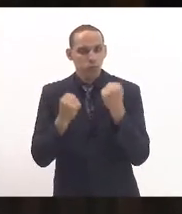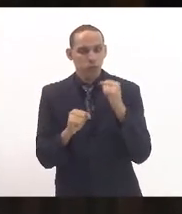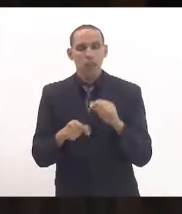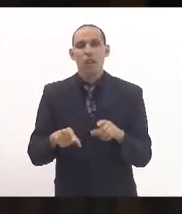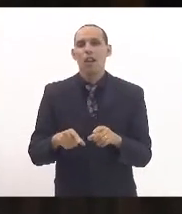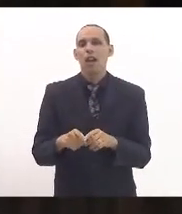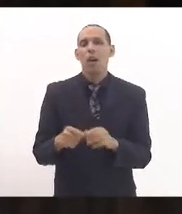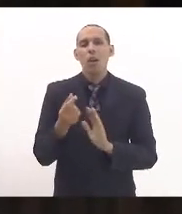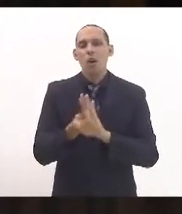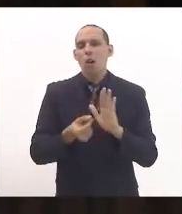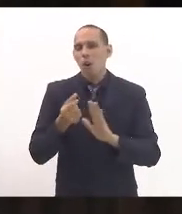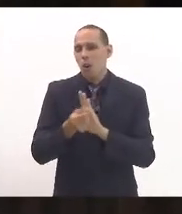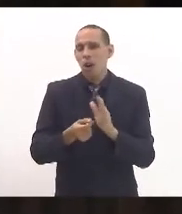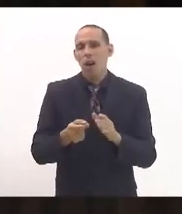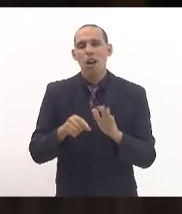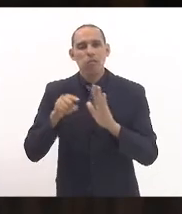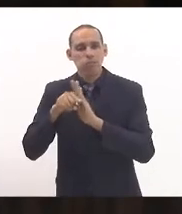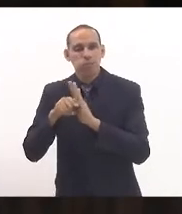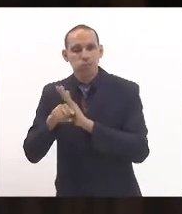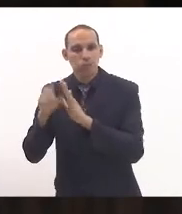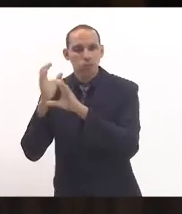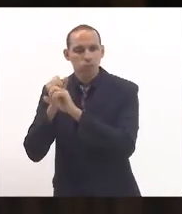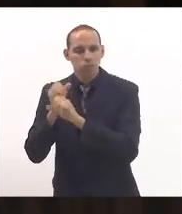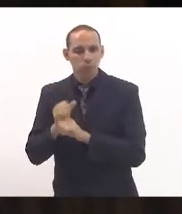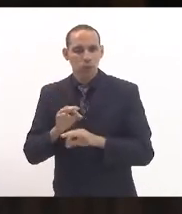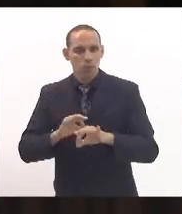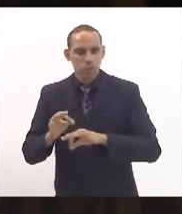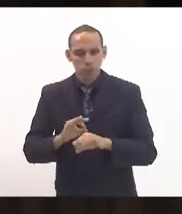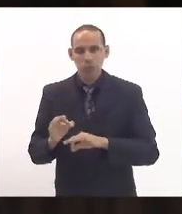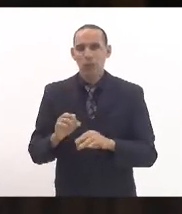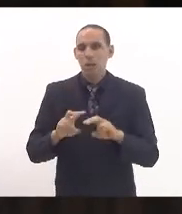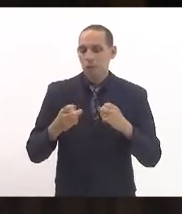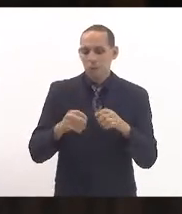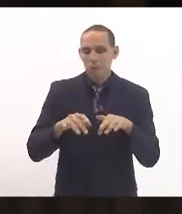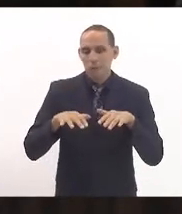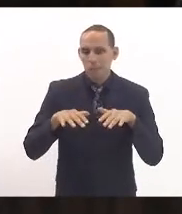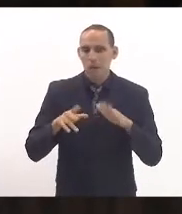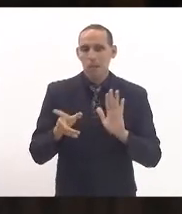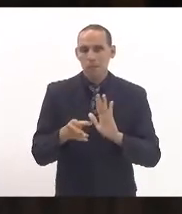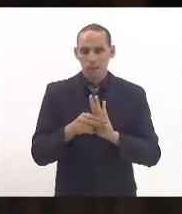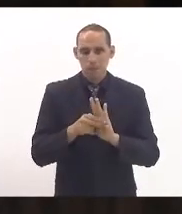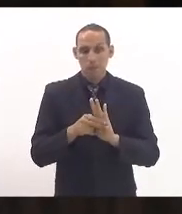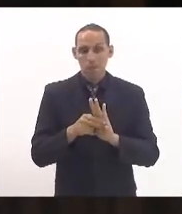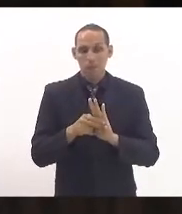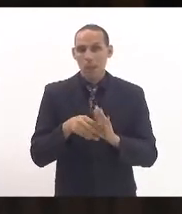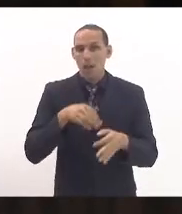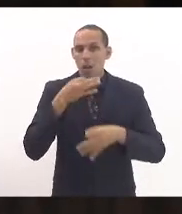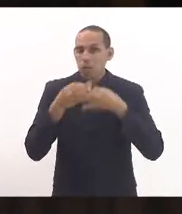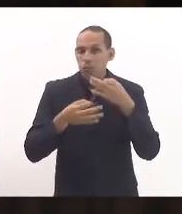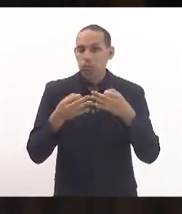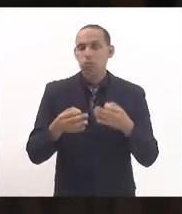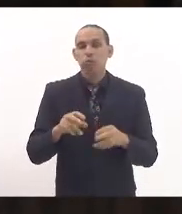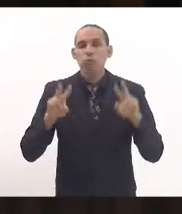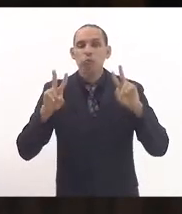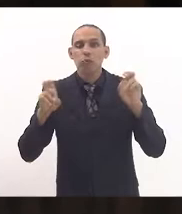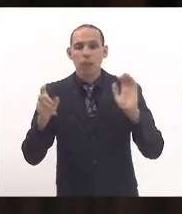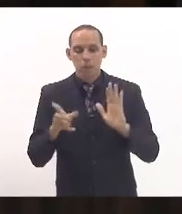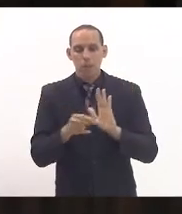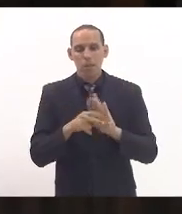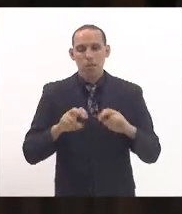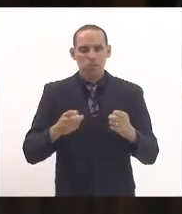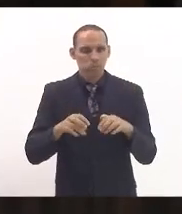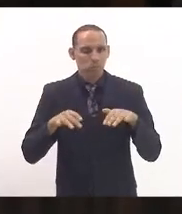Finanças, Fiscalização Financeira e Controle, as emendas de plenário. Para emitir parecer sobre as emendas de plenário,